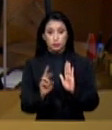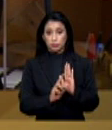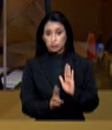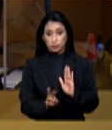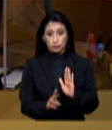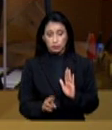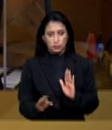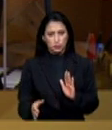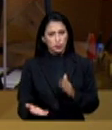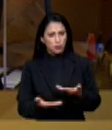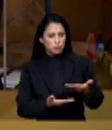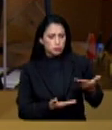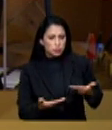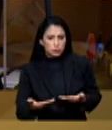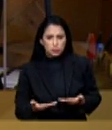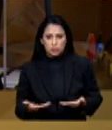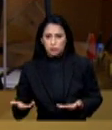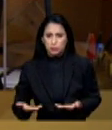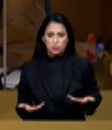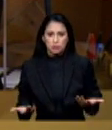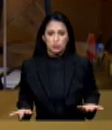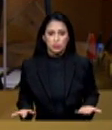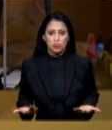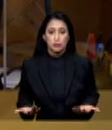ter uma relação negocial